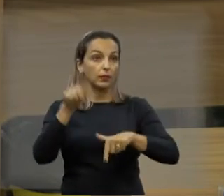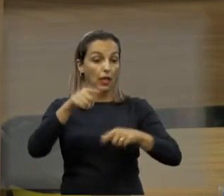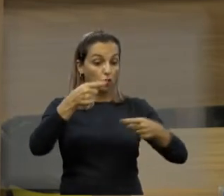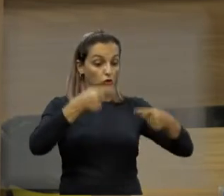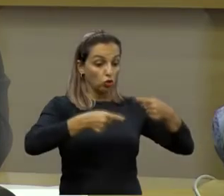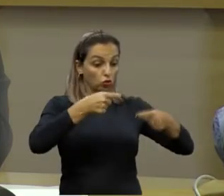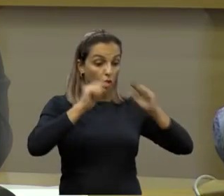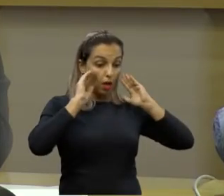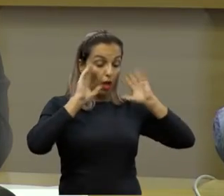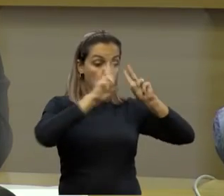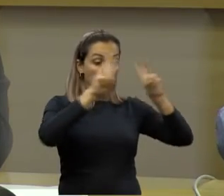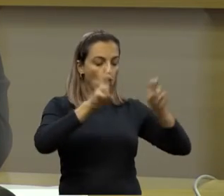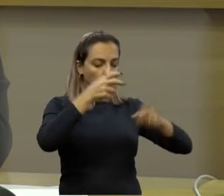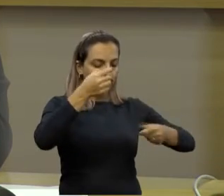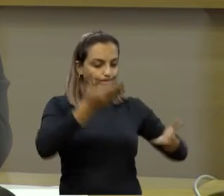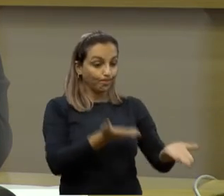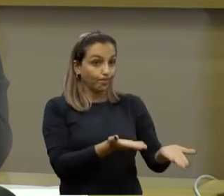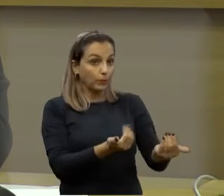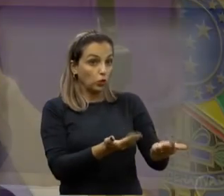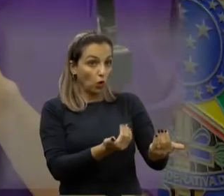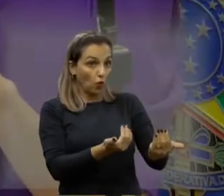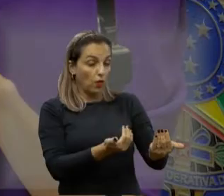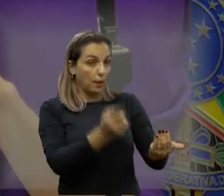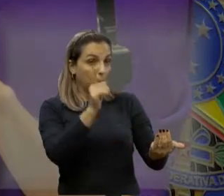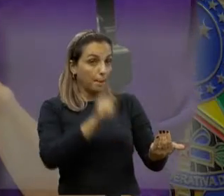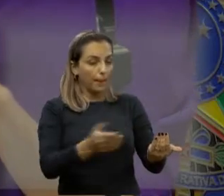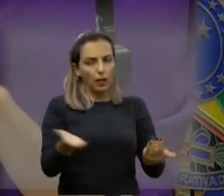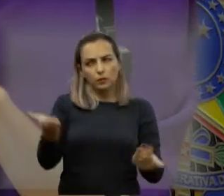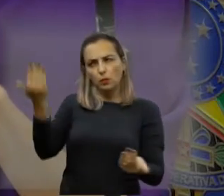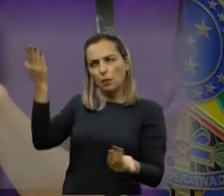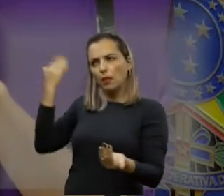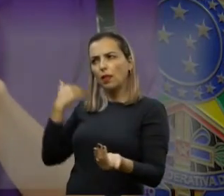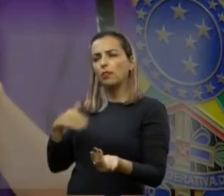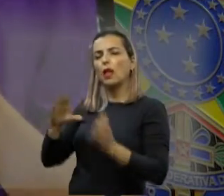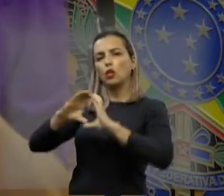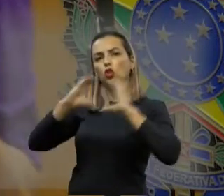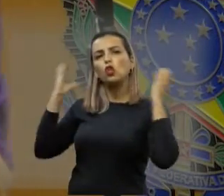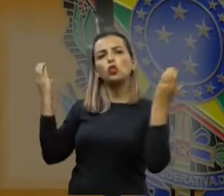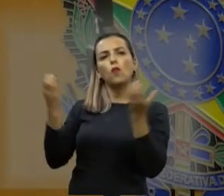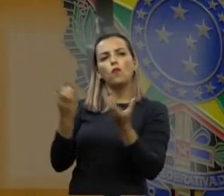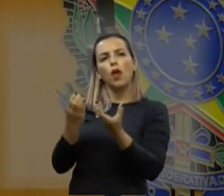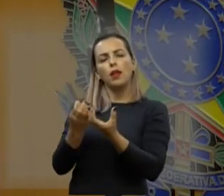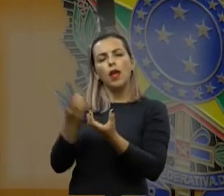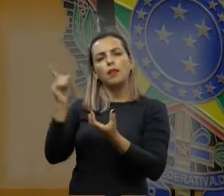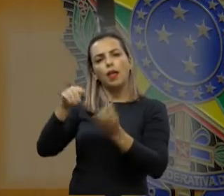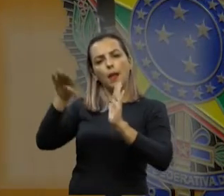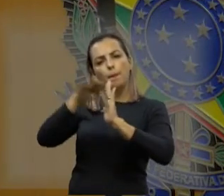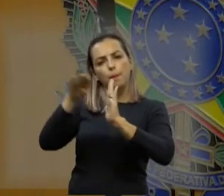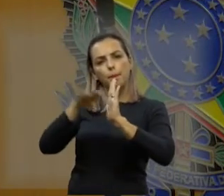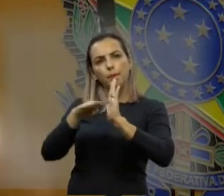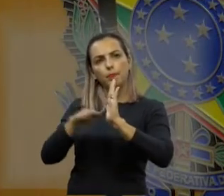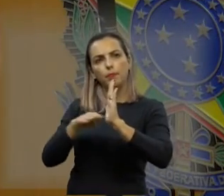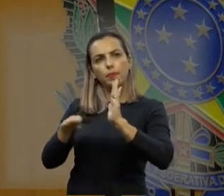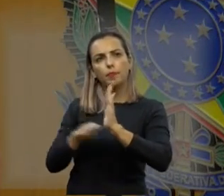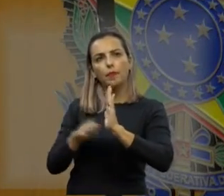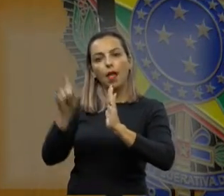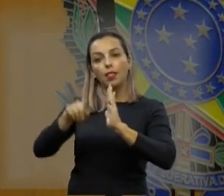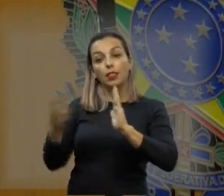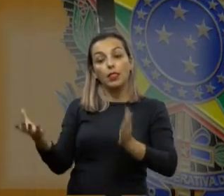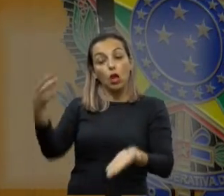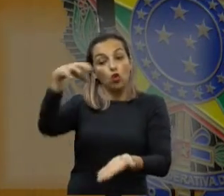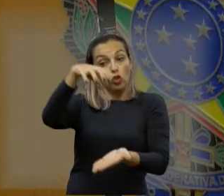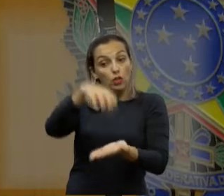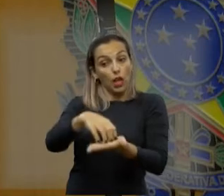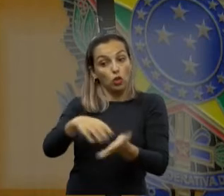discutir Juventude em regra antigamente as conferências elas elas eram estabelecidas exclusivamente nos